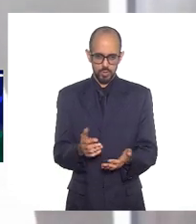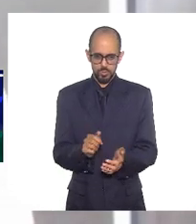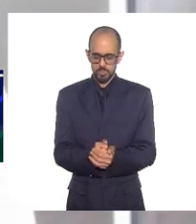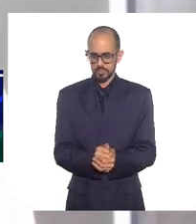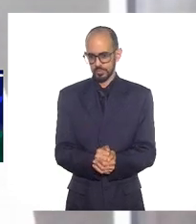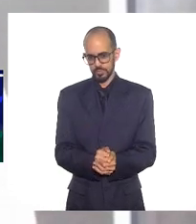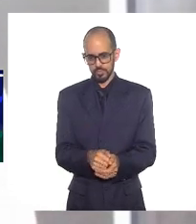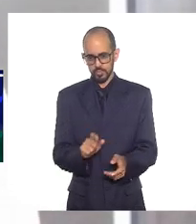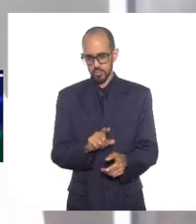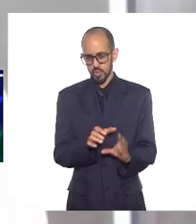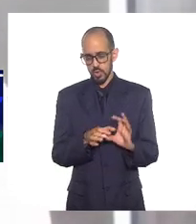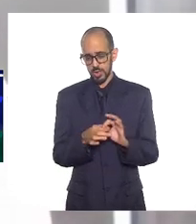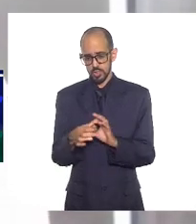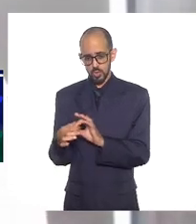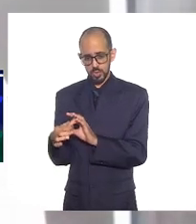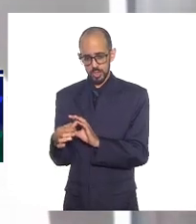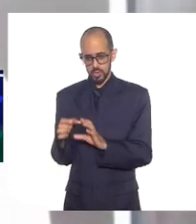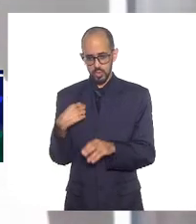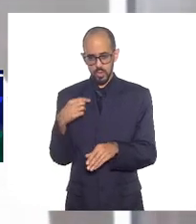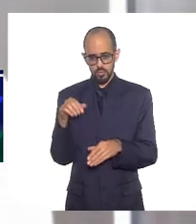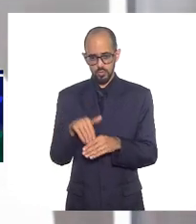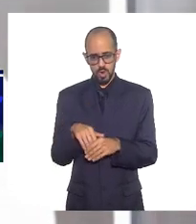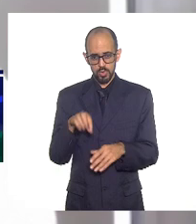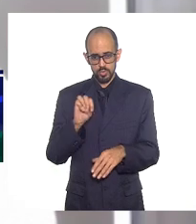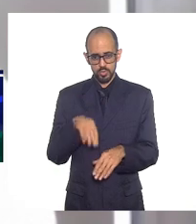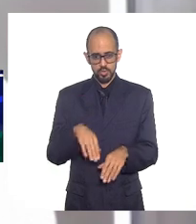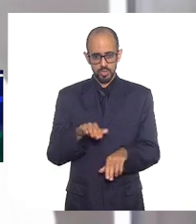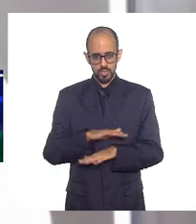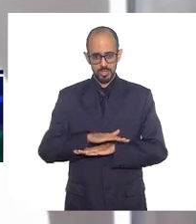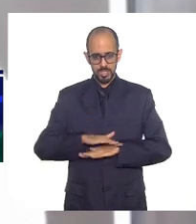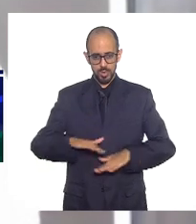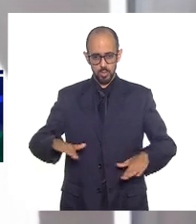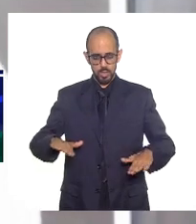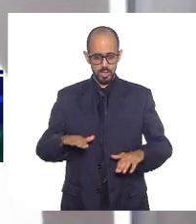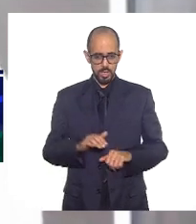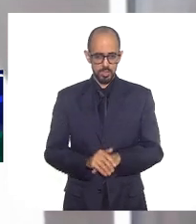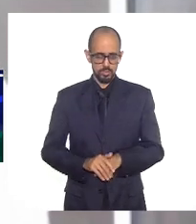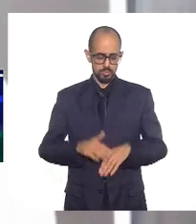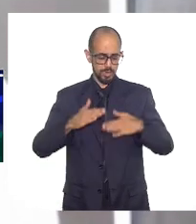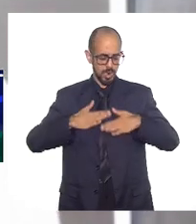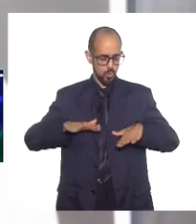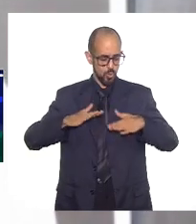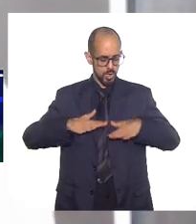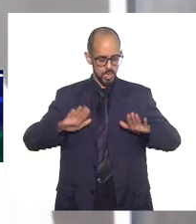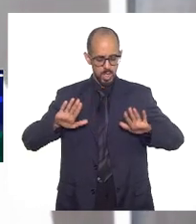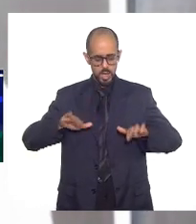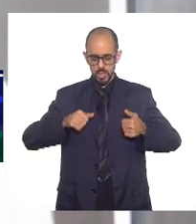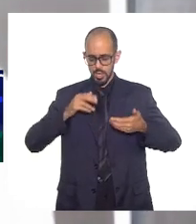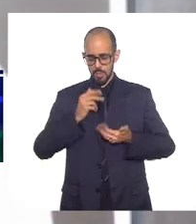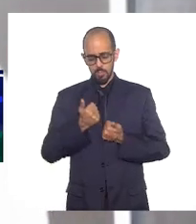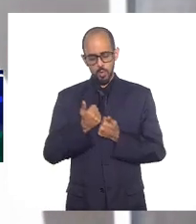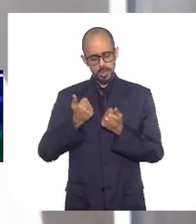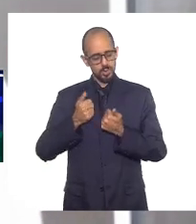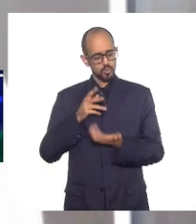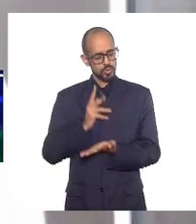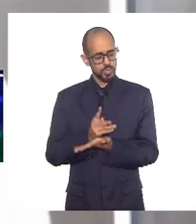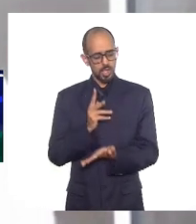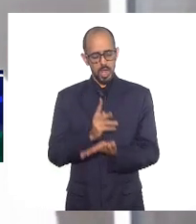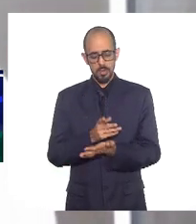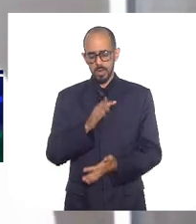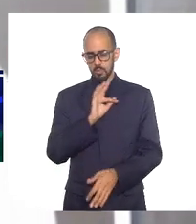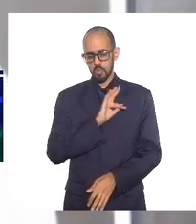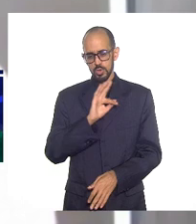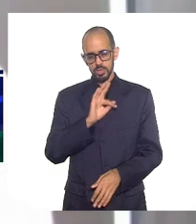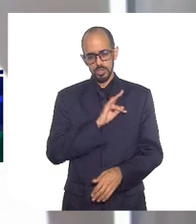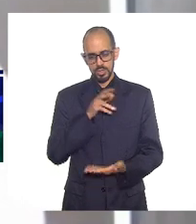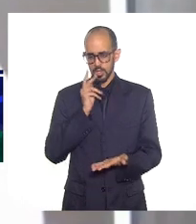Com essa perspectiva, eu voto sim com tranquilidade, apoiando sempre os nossos policiais, apoiando sempre